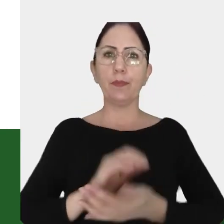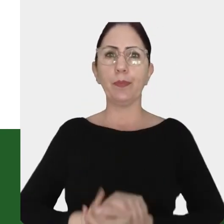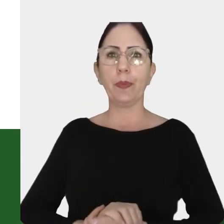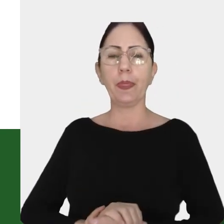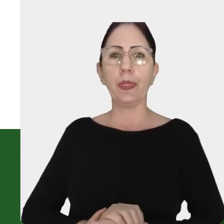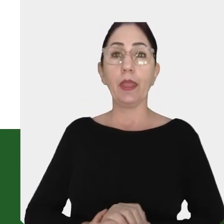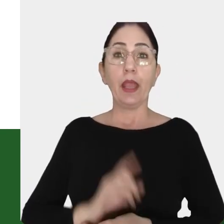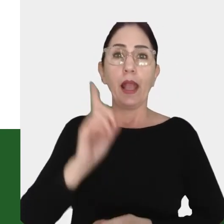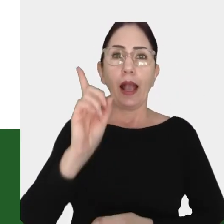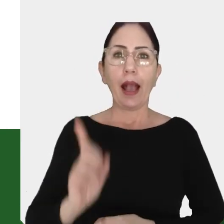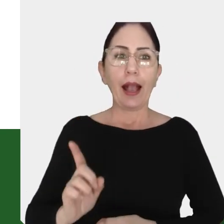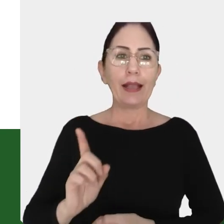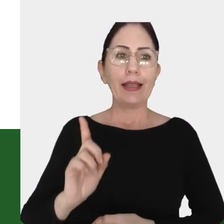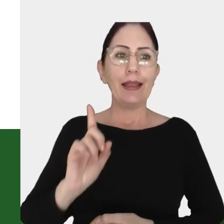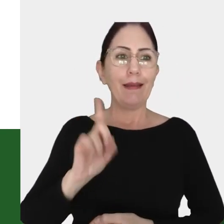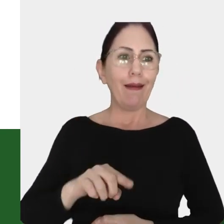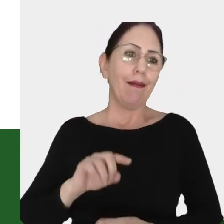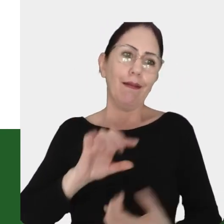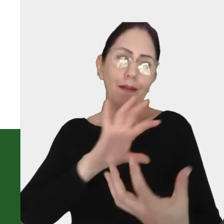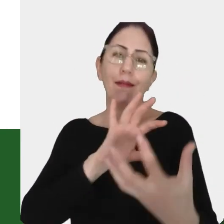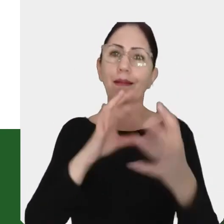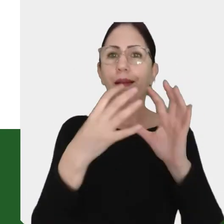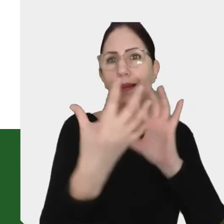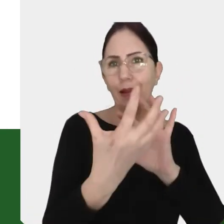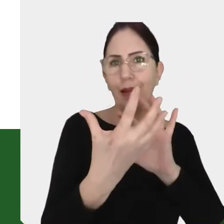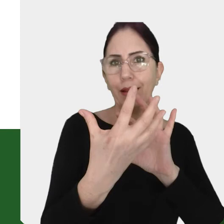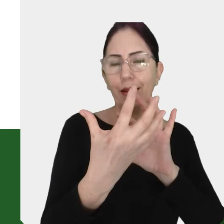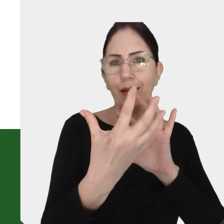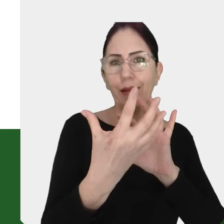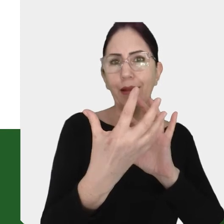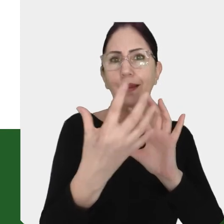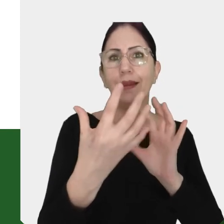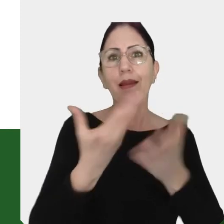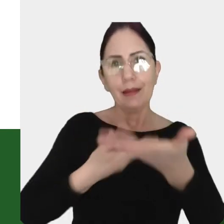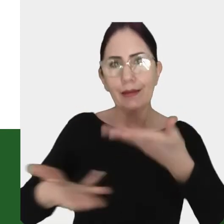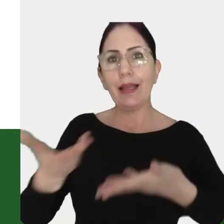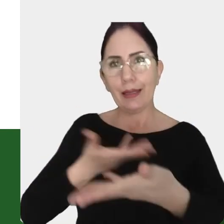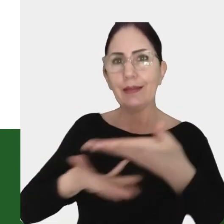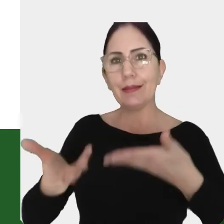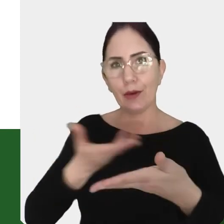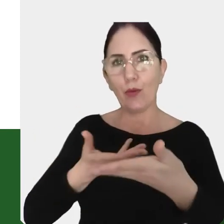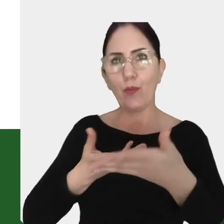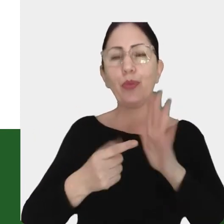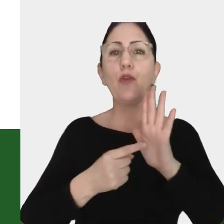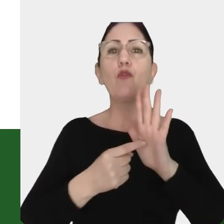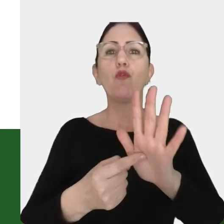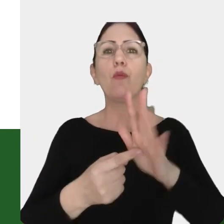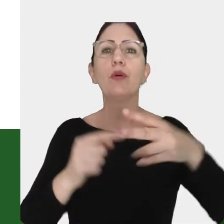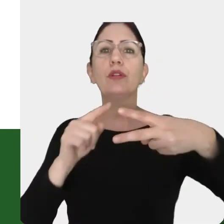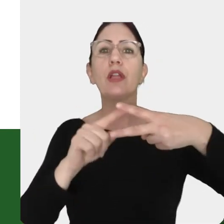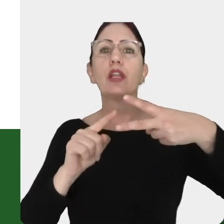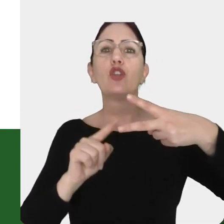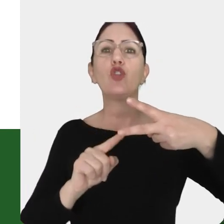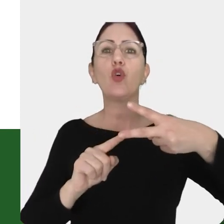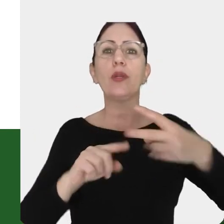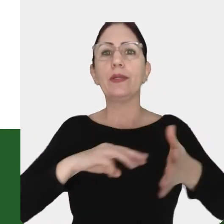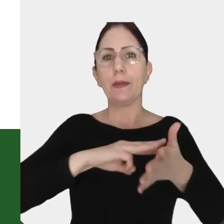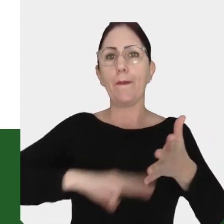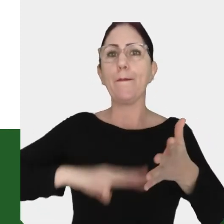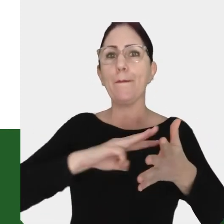interação. Aqui a gente está falando de interface e interação juntos, né? Aqui eu vou mostrar para vocês